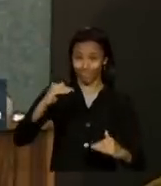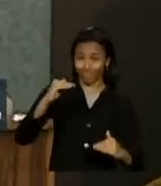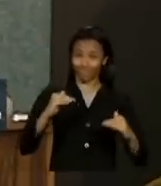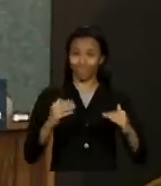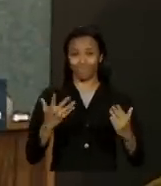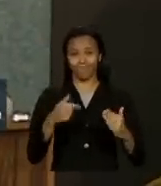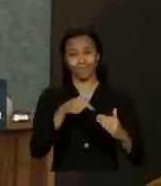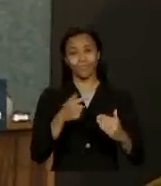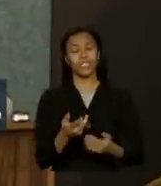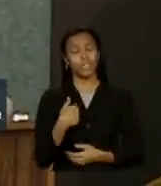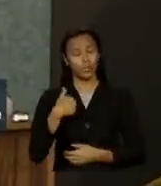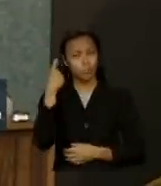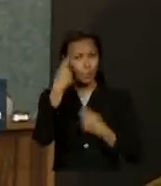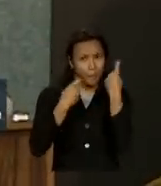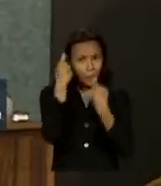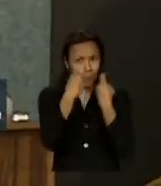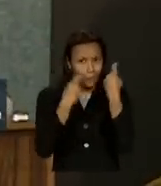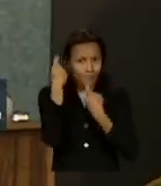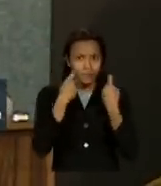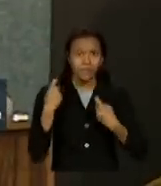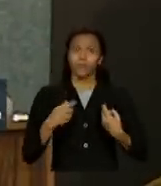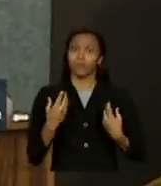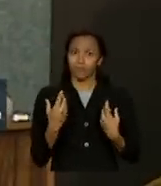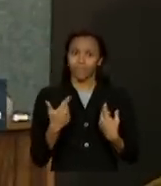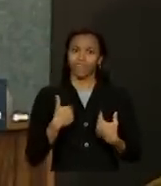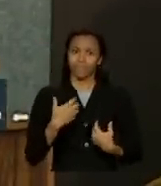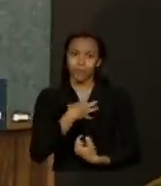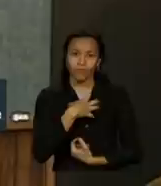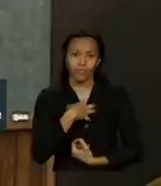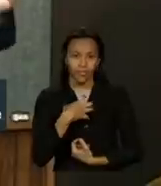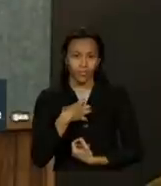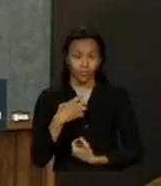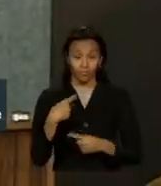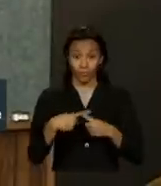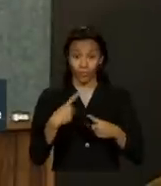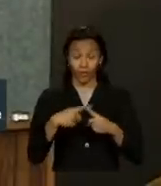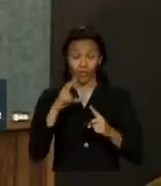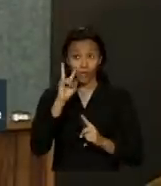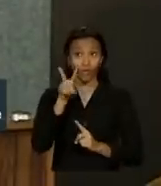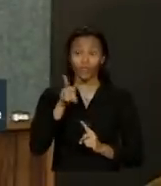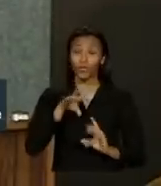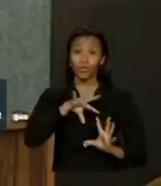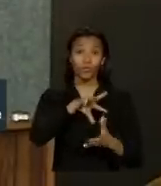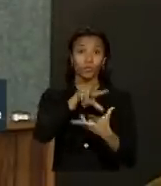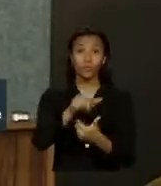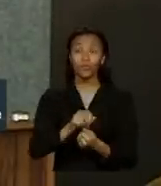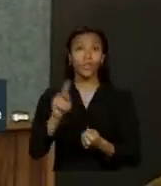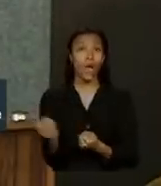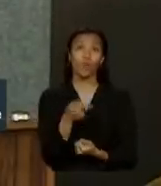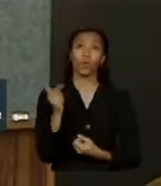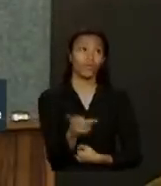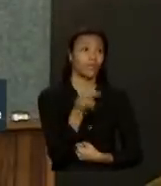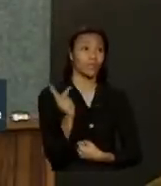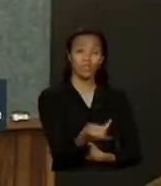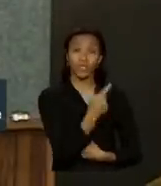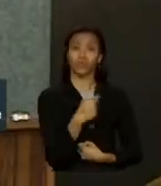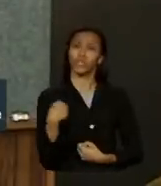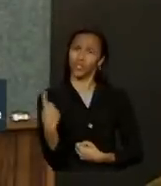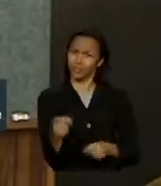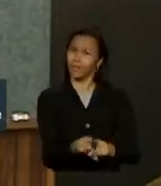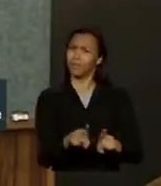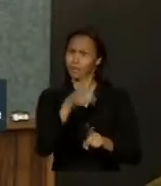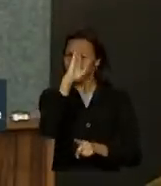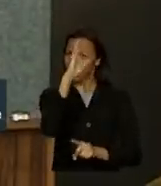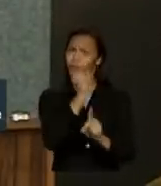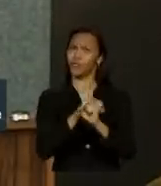setor eu tenho uma preocupação enorme né vamos dizer que diante dos cenários mundiais e nossos principalmente sociais de